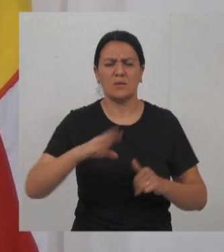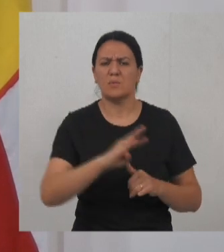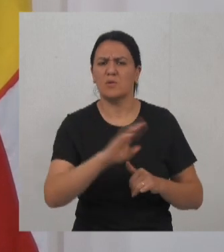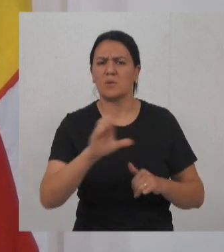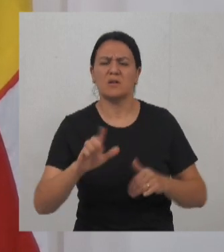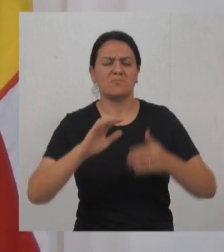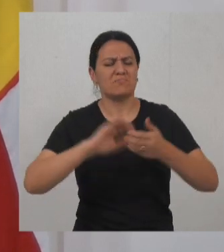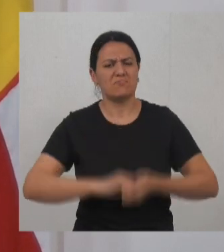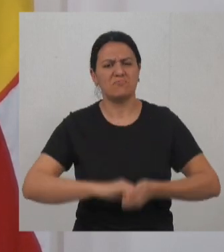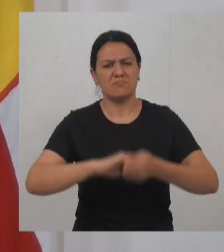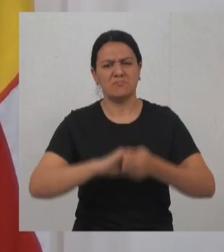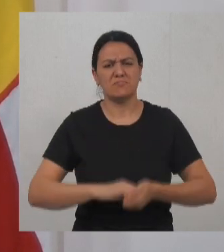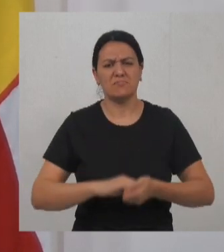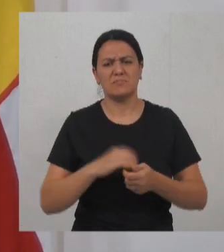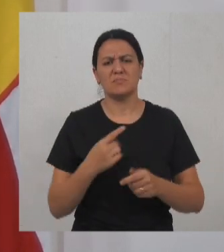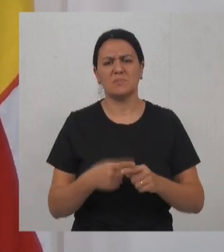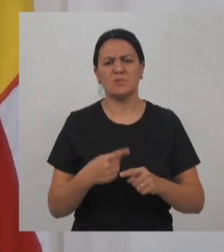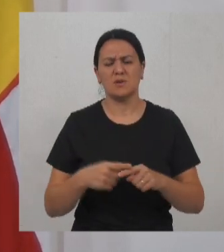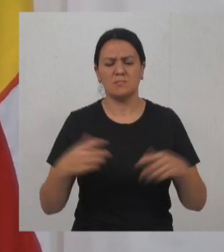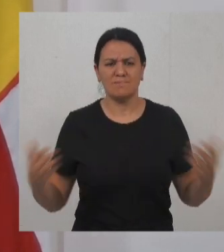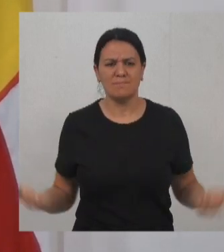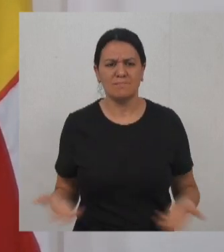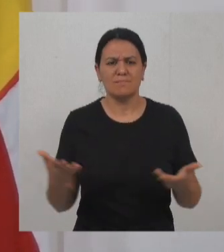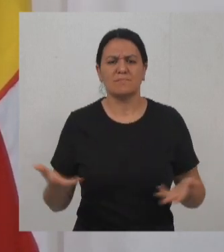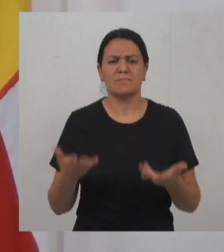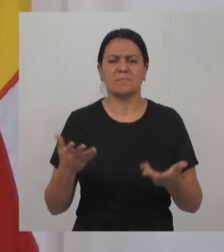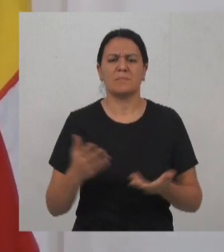porque motivou, né,